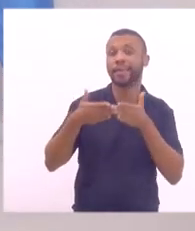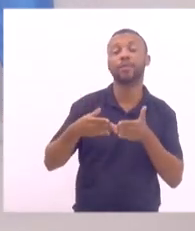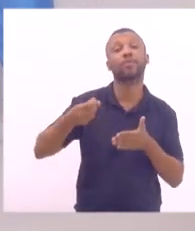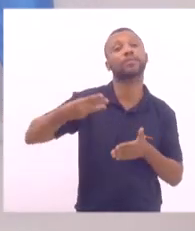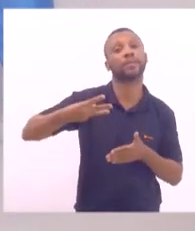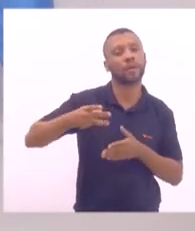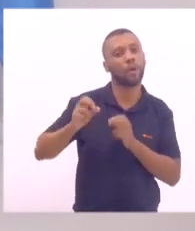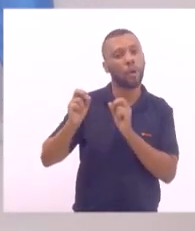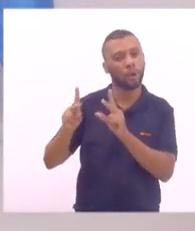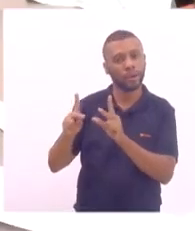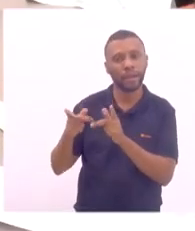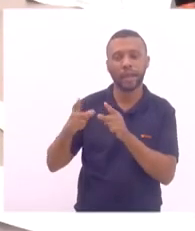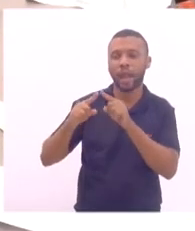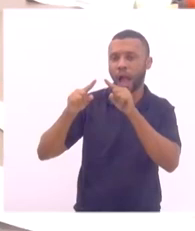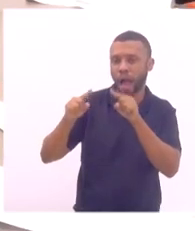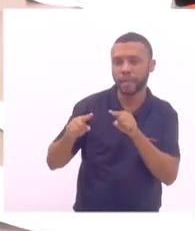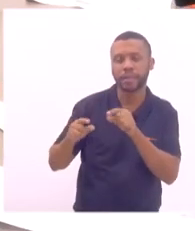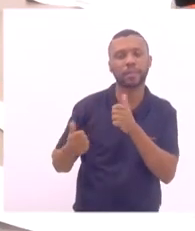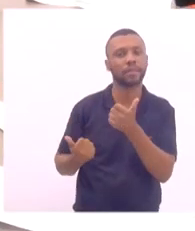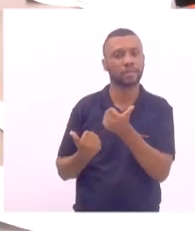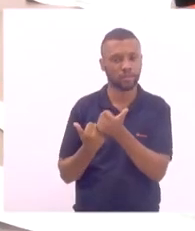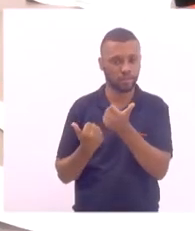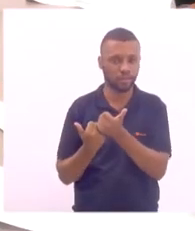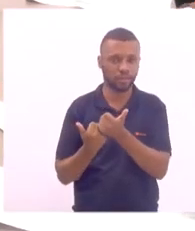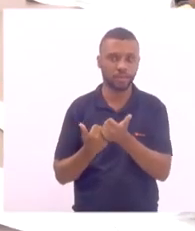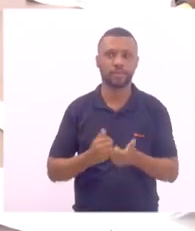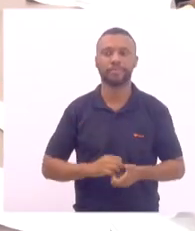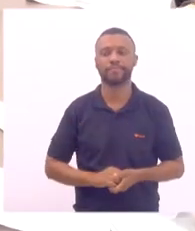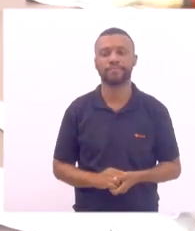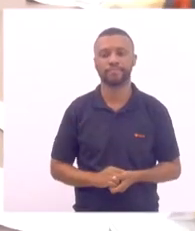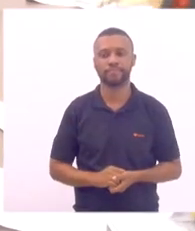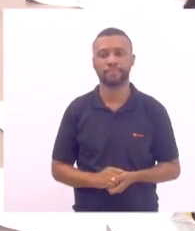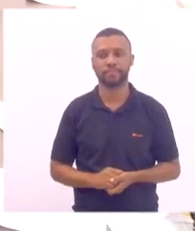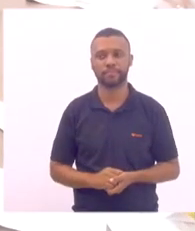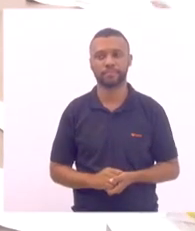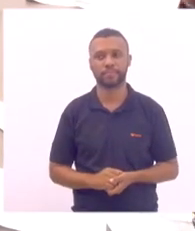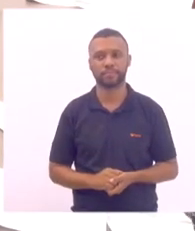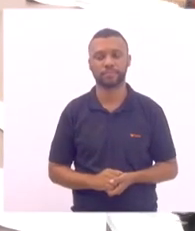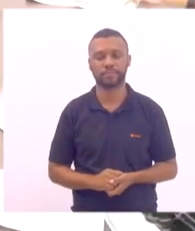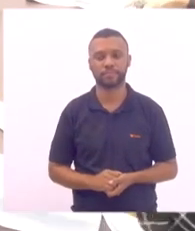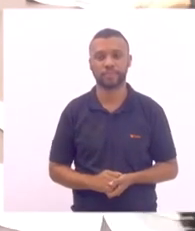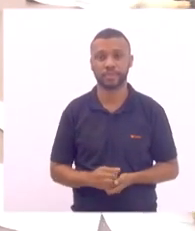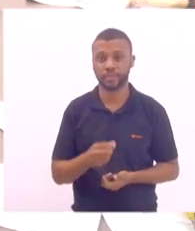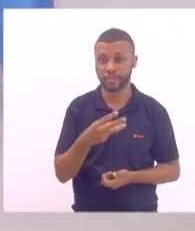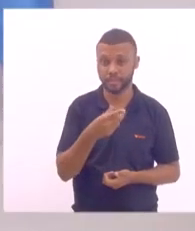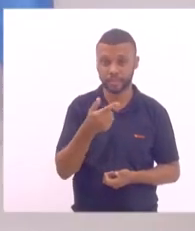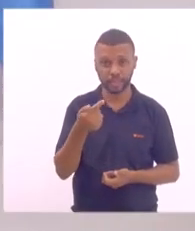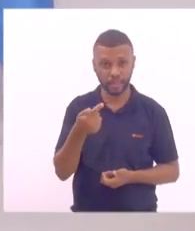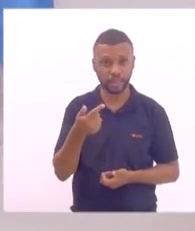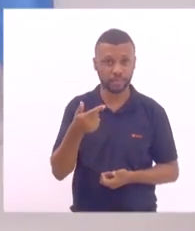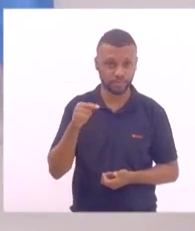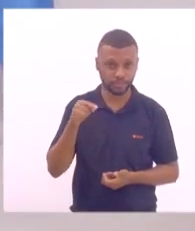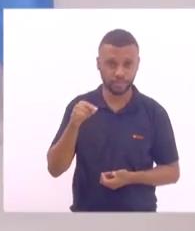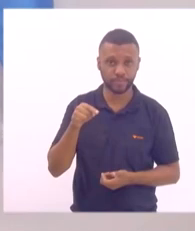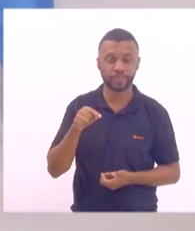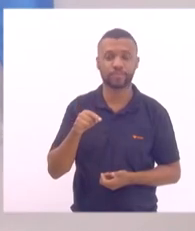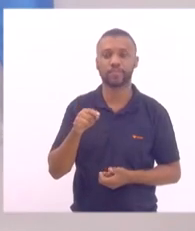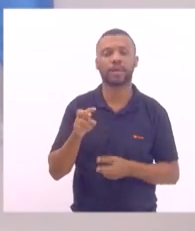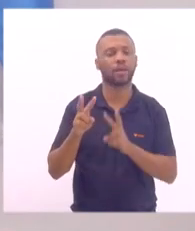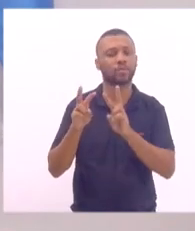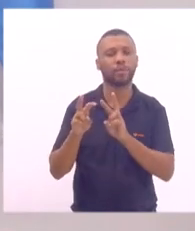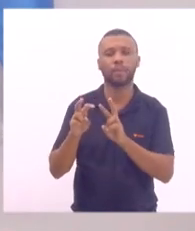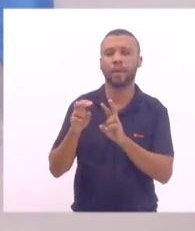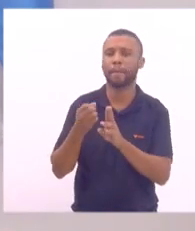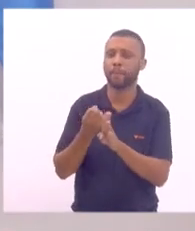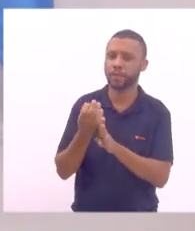Ok, assessoria. Destacar o terceiro. Para manter o terceiro. 37º. Sobre a